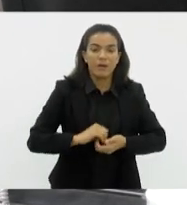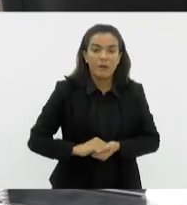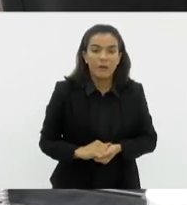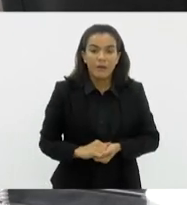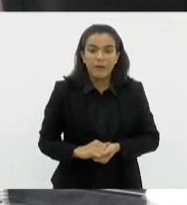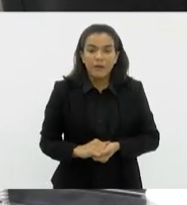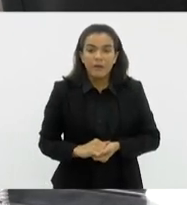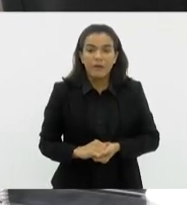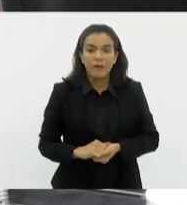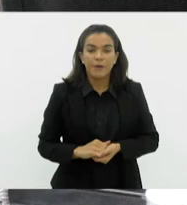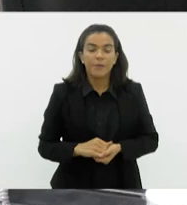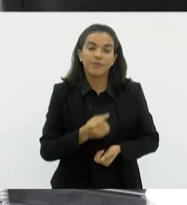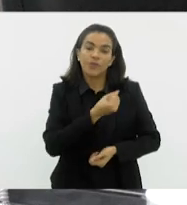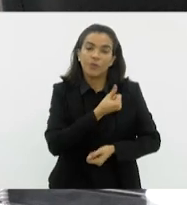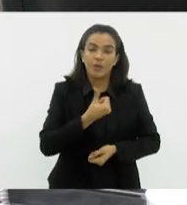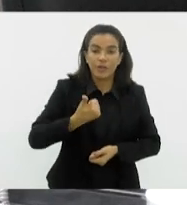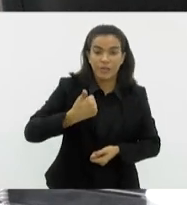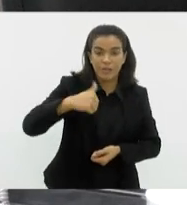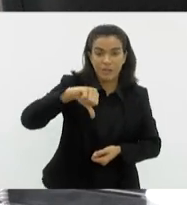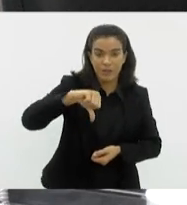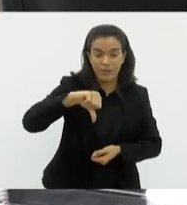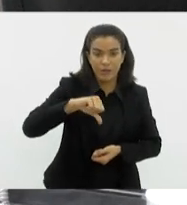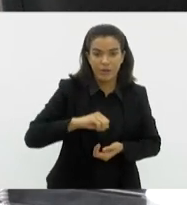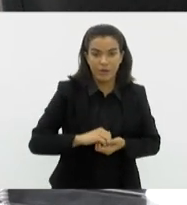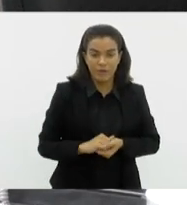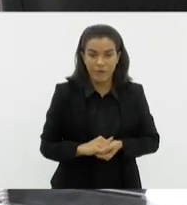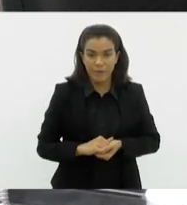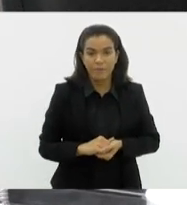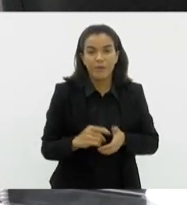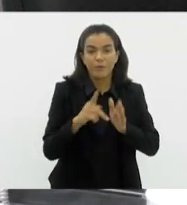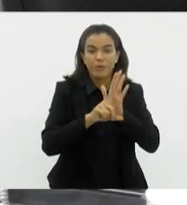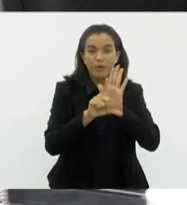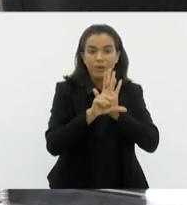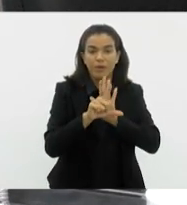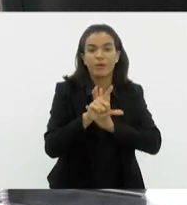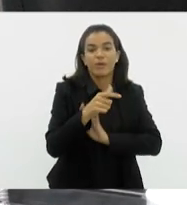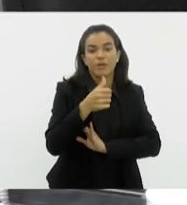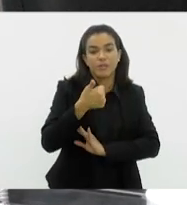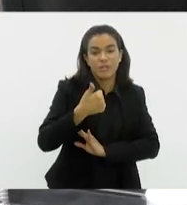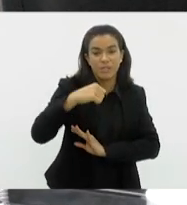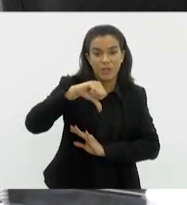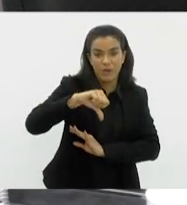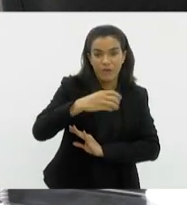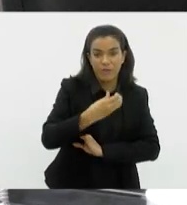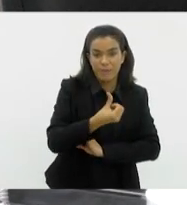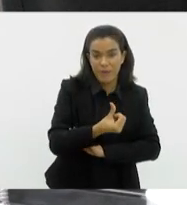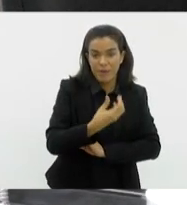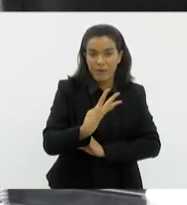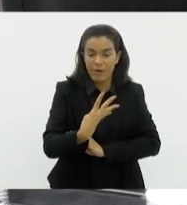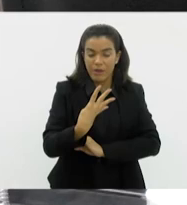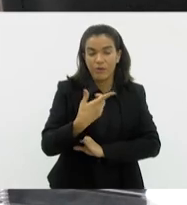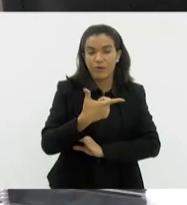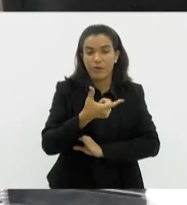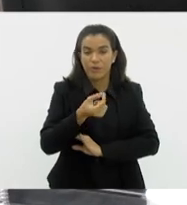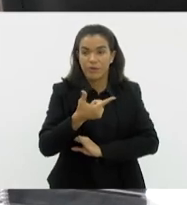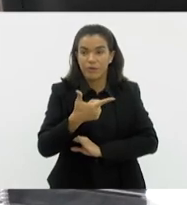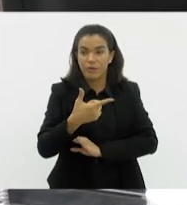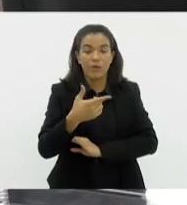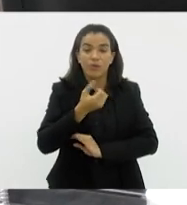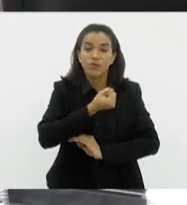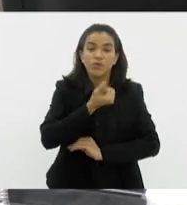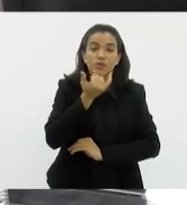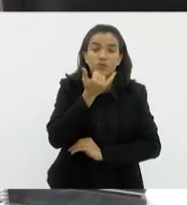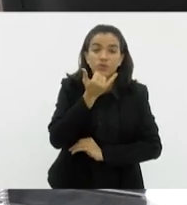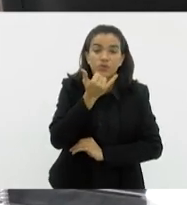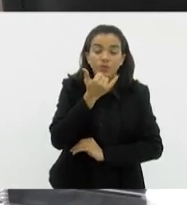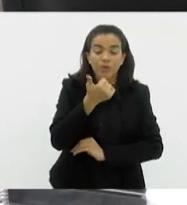aprovado. Item 19 da pauta. Projeto de lei 1964 de 23. É o 16? Não,